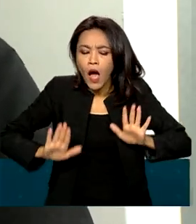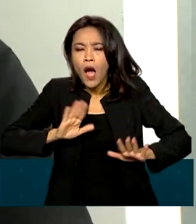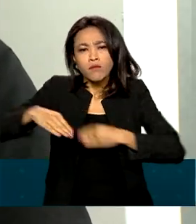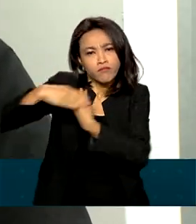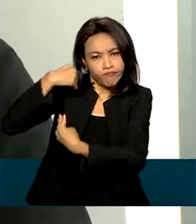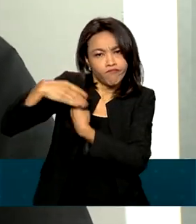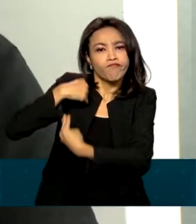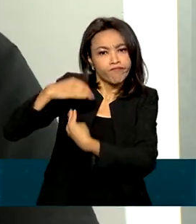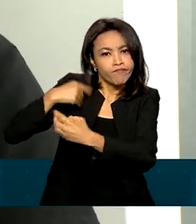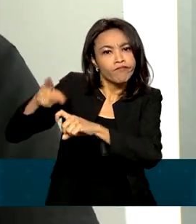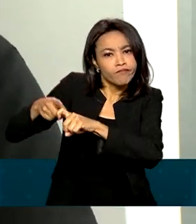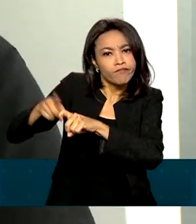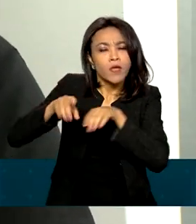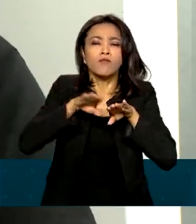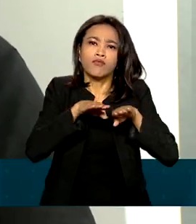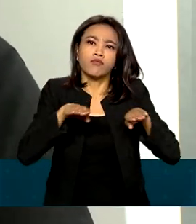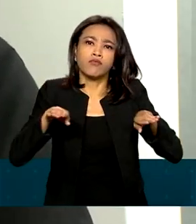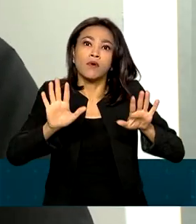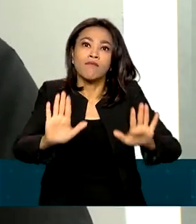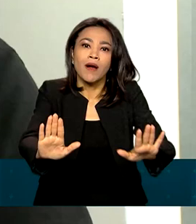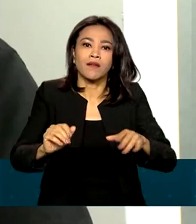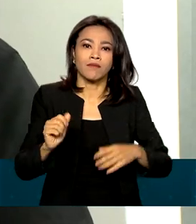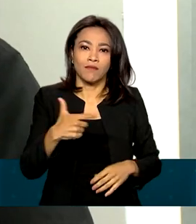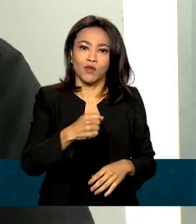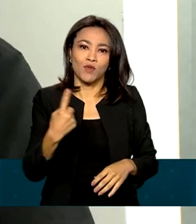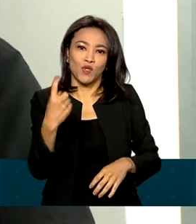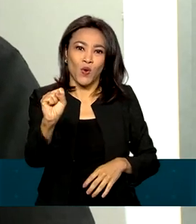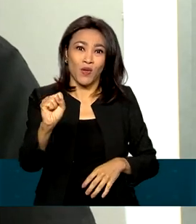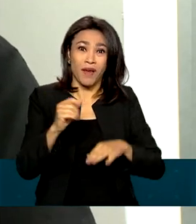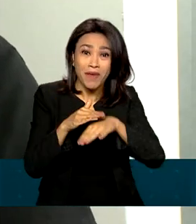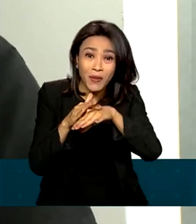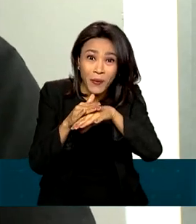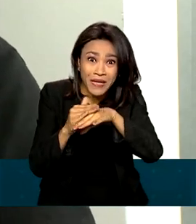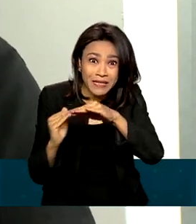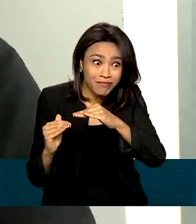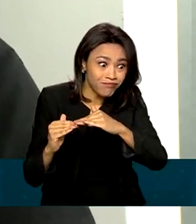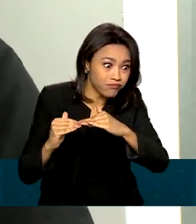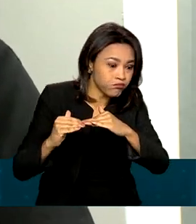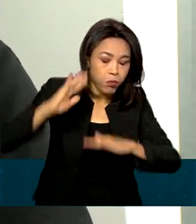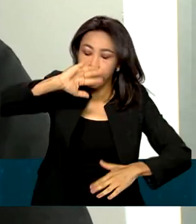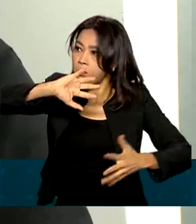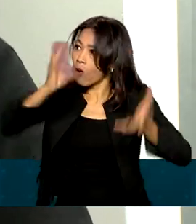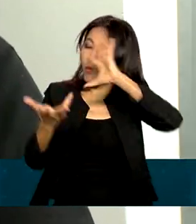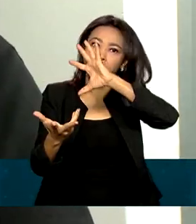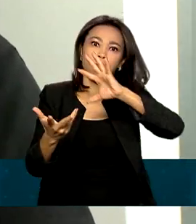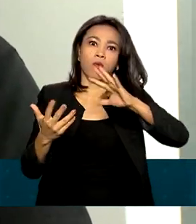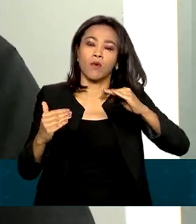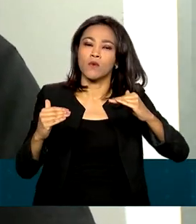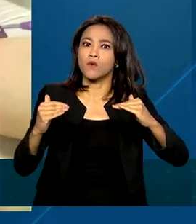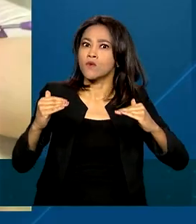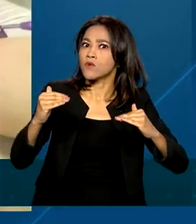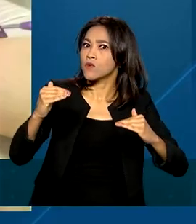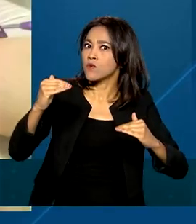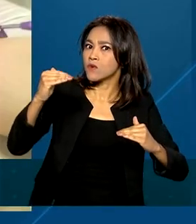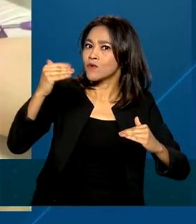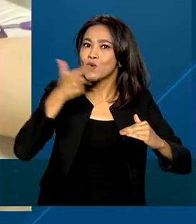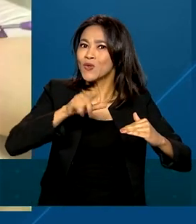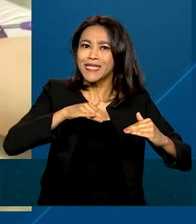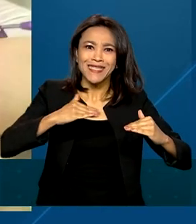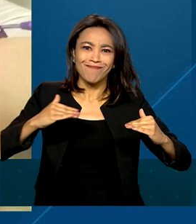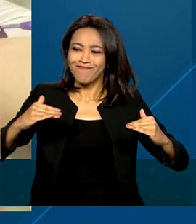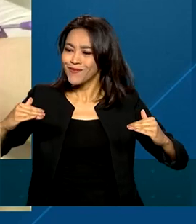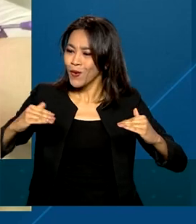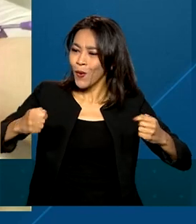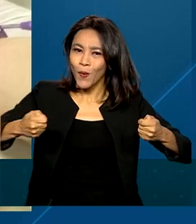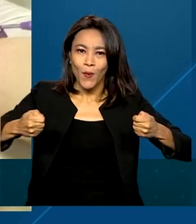médicos falavam. Porém, em 2018, a minha doença teve um avanço repentino. E aí eu acabei entrando para a